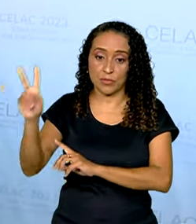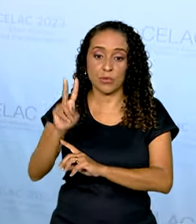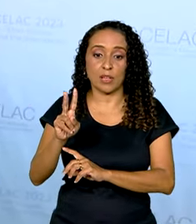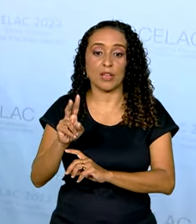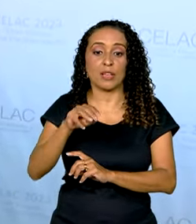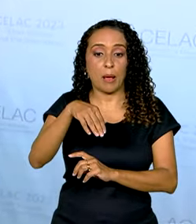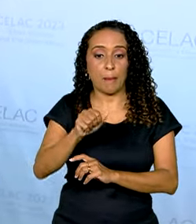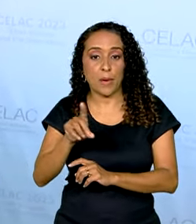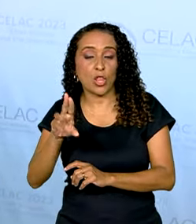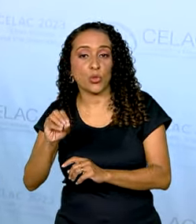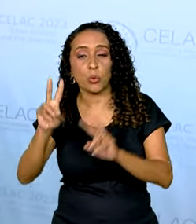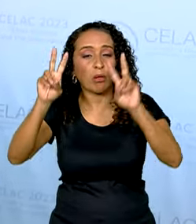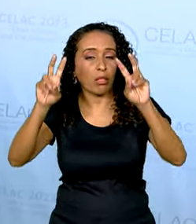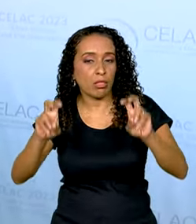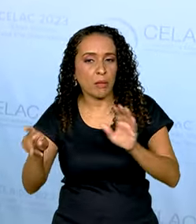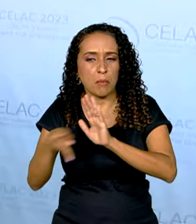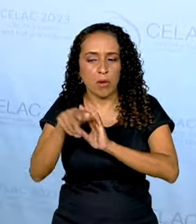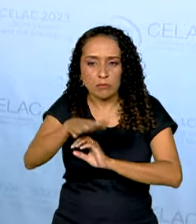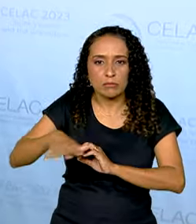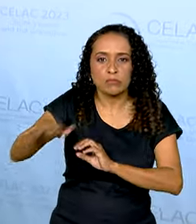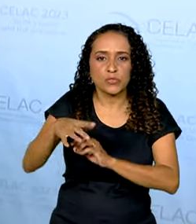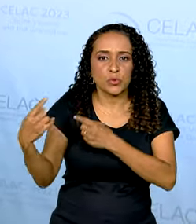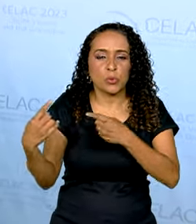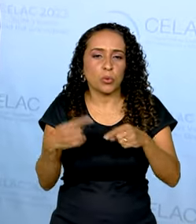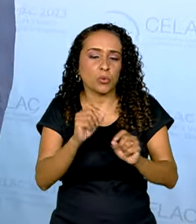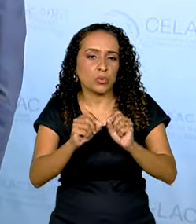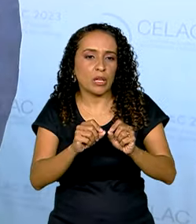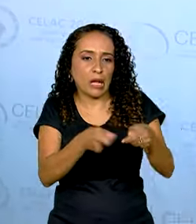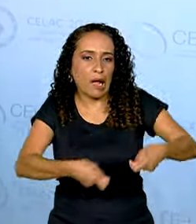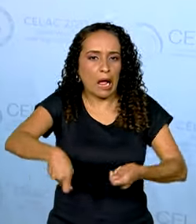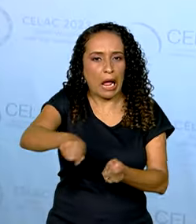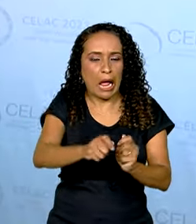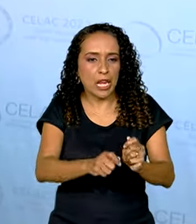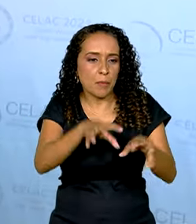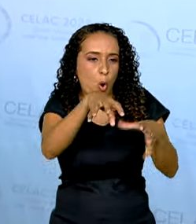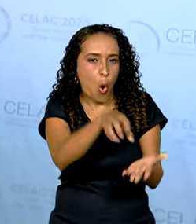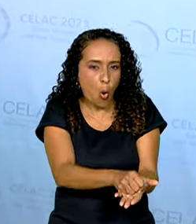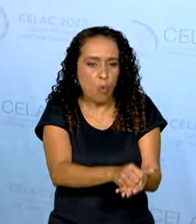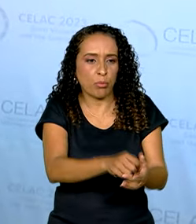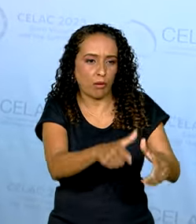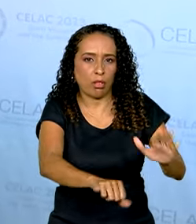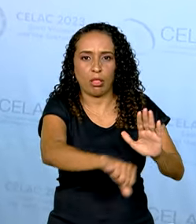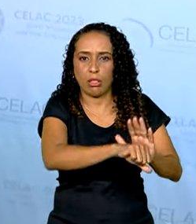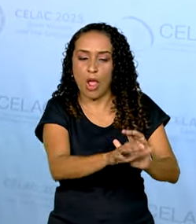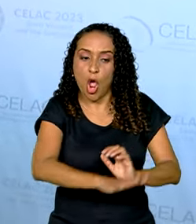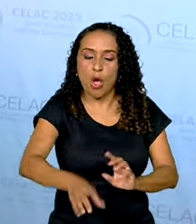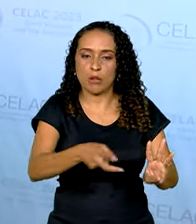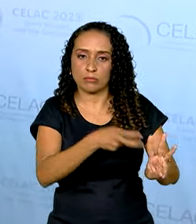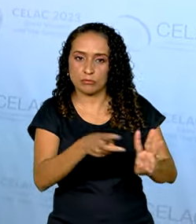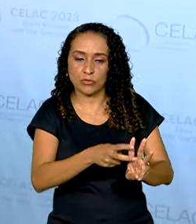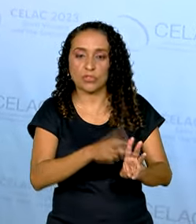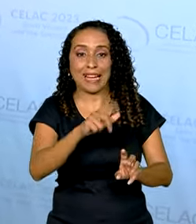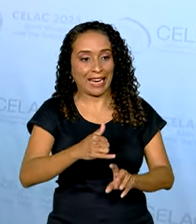foram tratados temas regionais, como o combate conjunto aos garimpeiros que ocupam ilegalmente áreas indígenas da